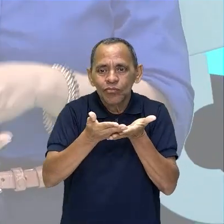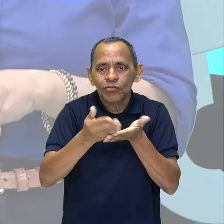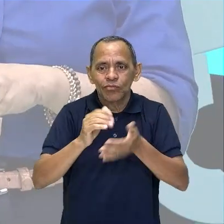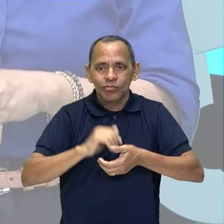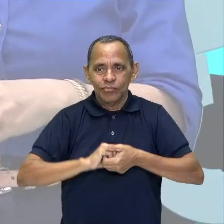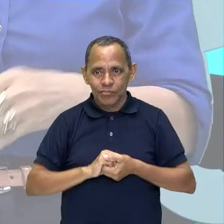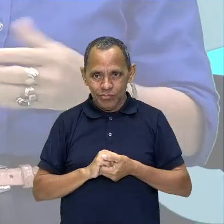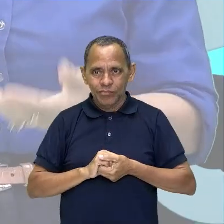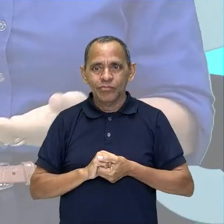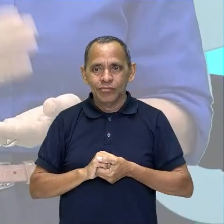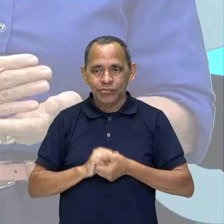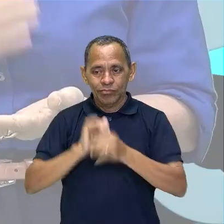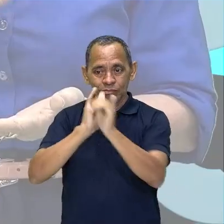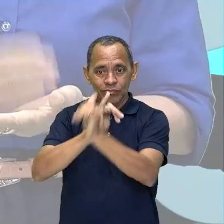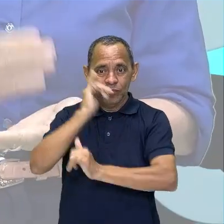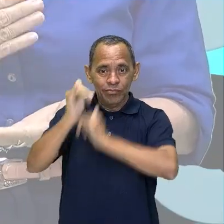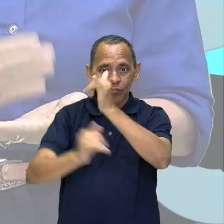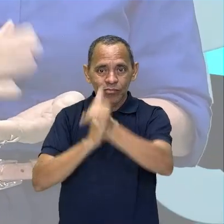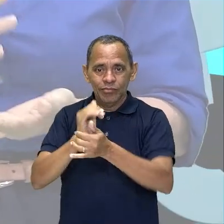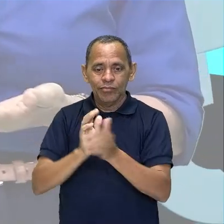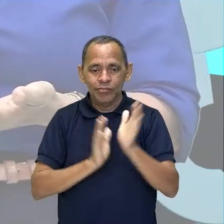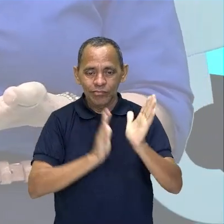da internet nos anos de